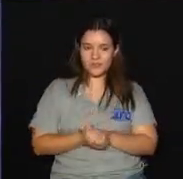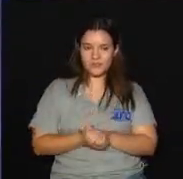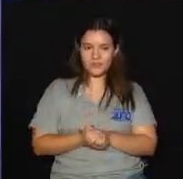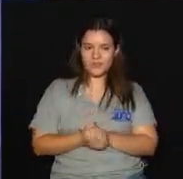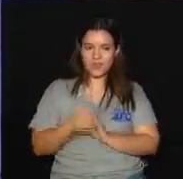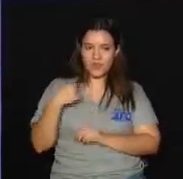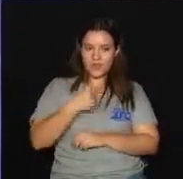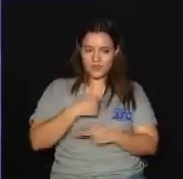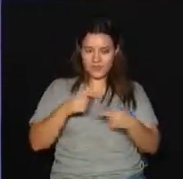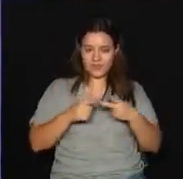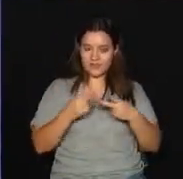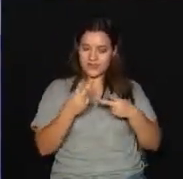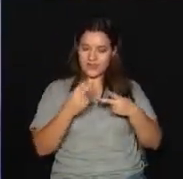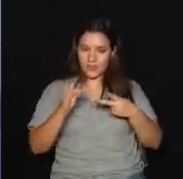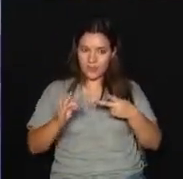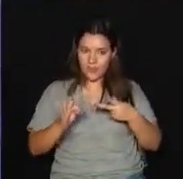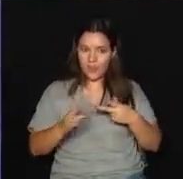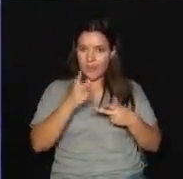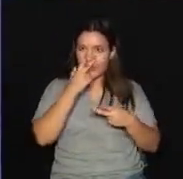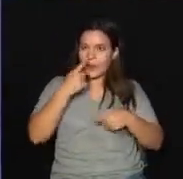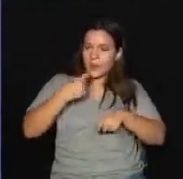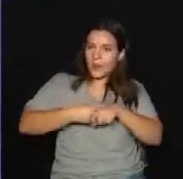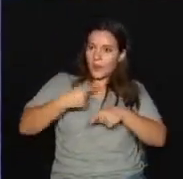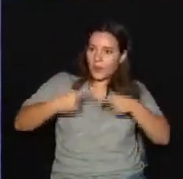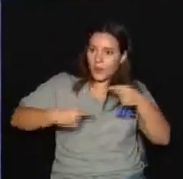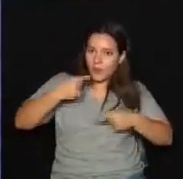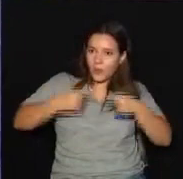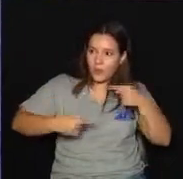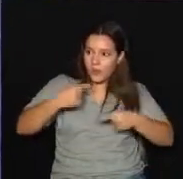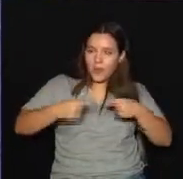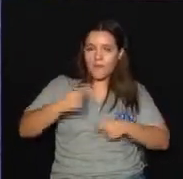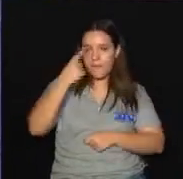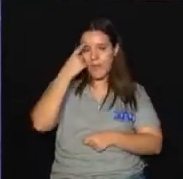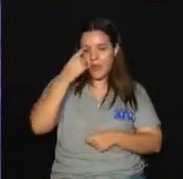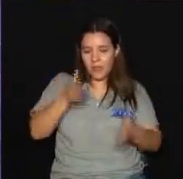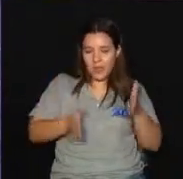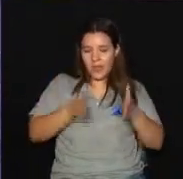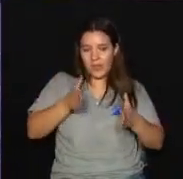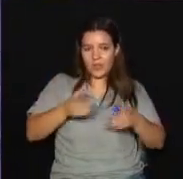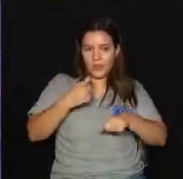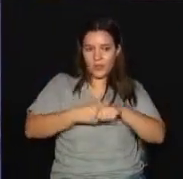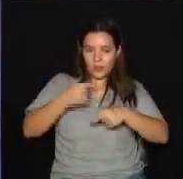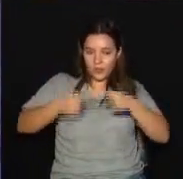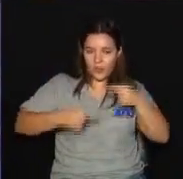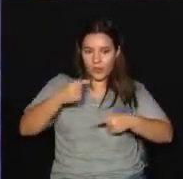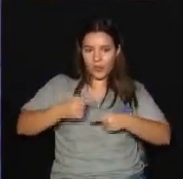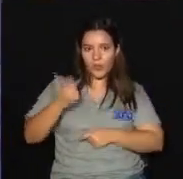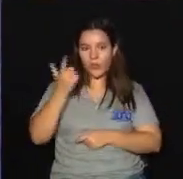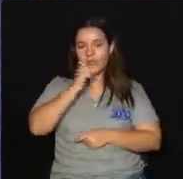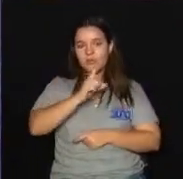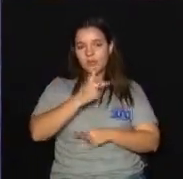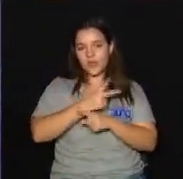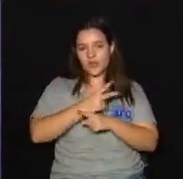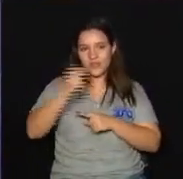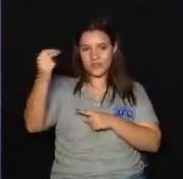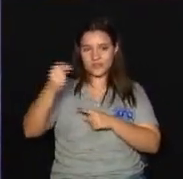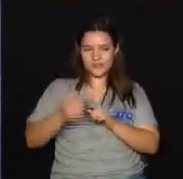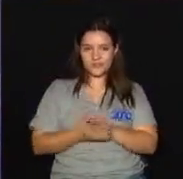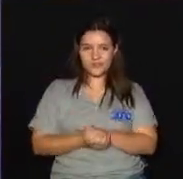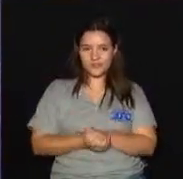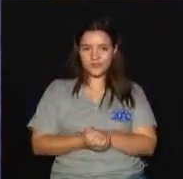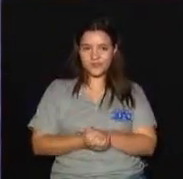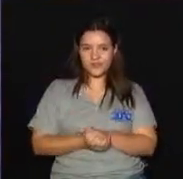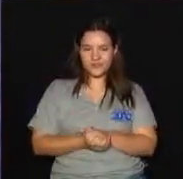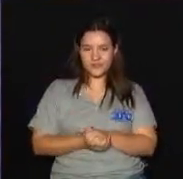tivemos um segundo turno aí bem intenso. Eu queria que você fizesse um balanço desse momento, dessa disputa, para a chegada agora que nós temos aí